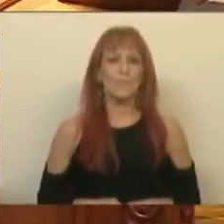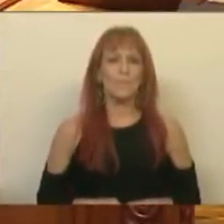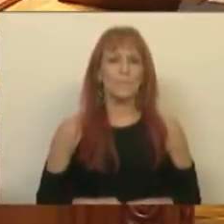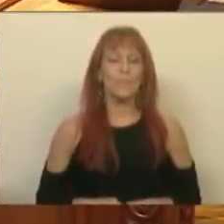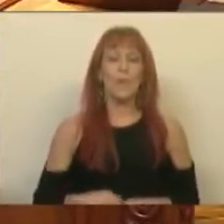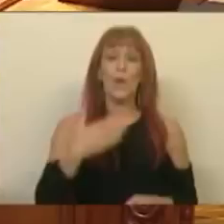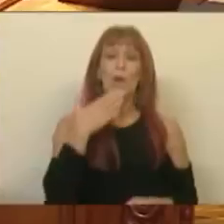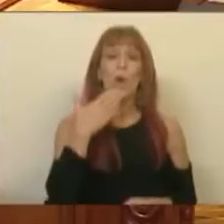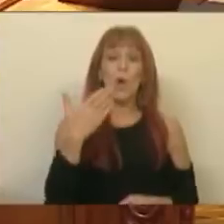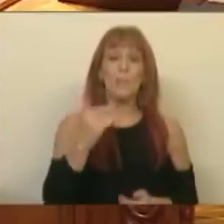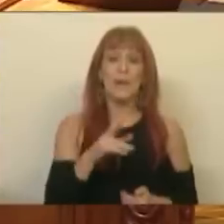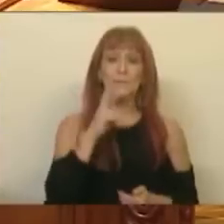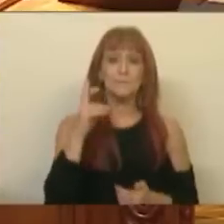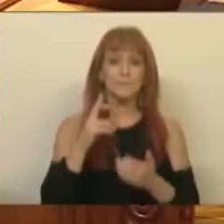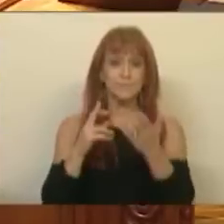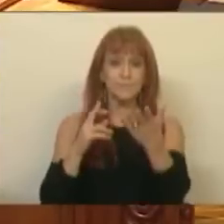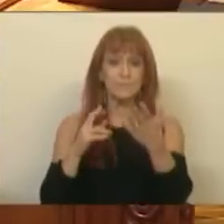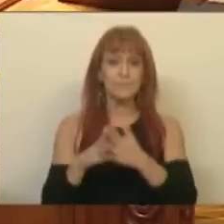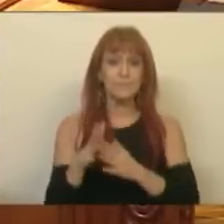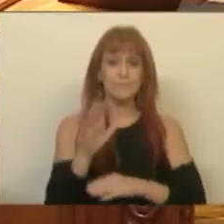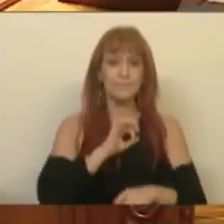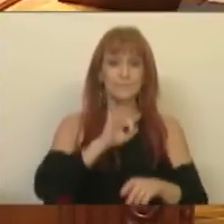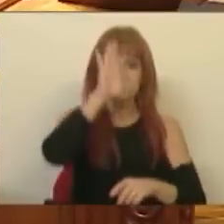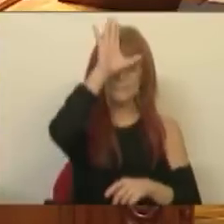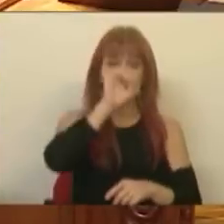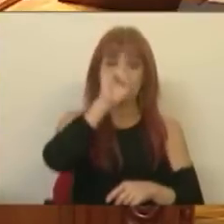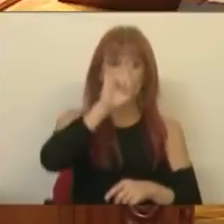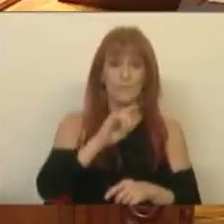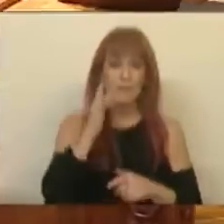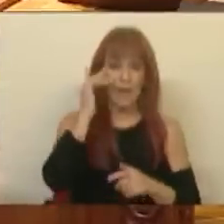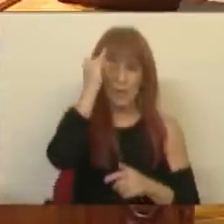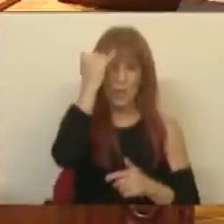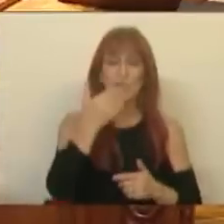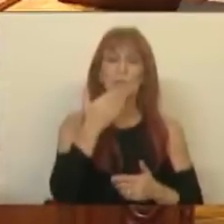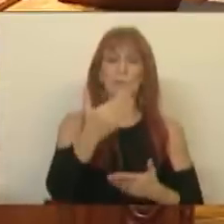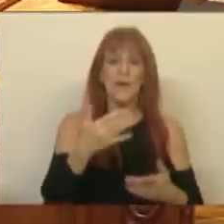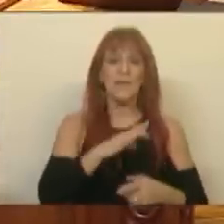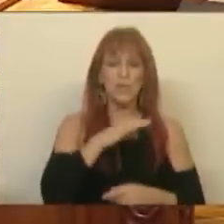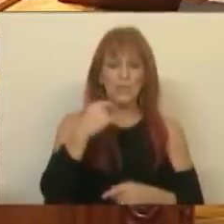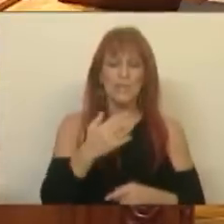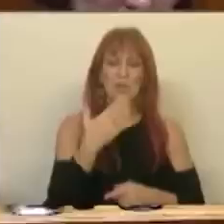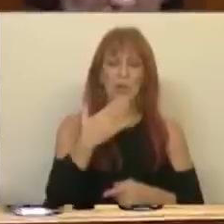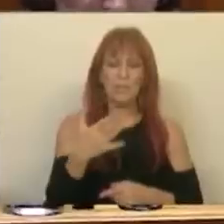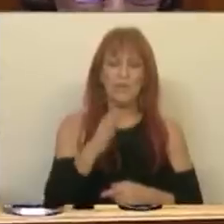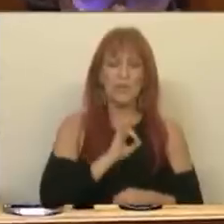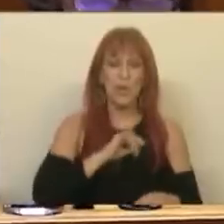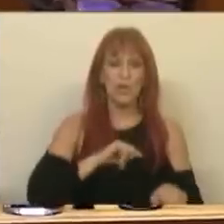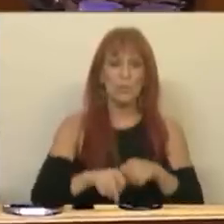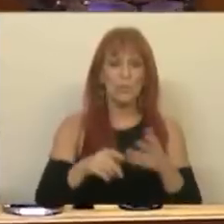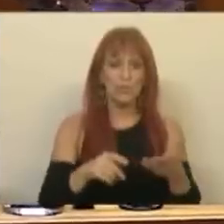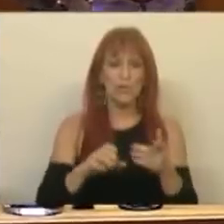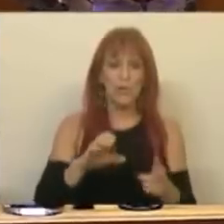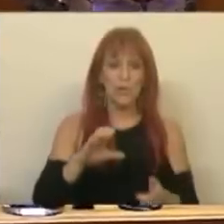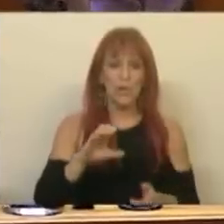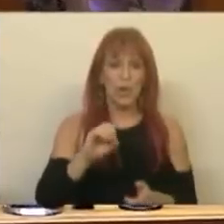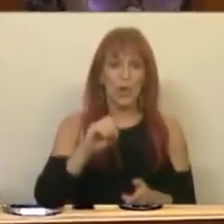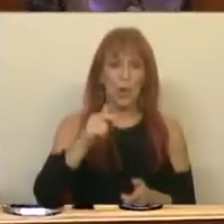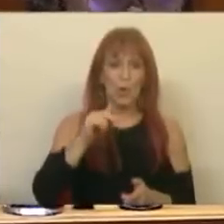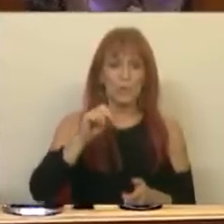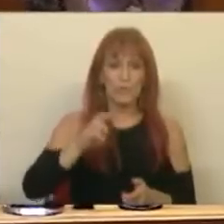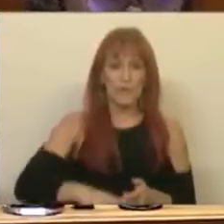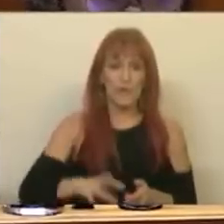Muito obrigado para responder tem a palavra misto Muito obrigado senhor presidente Muito obrigado senhor Deputado júpite